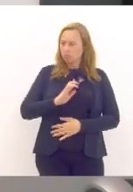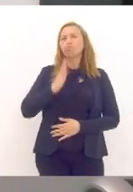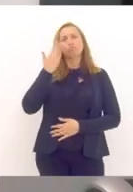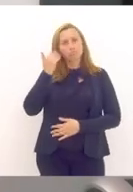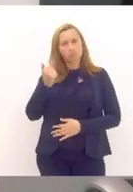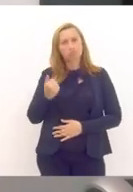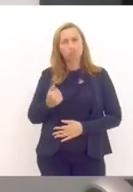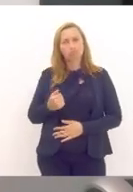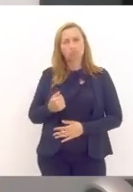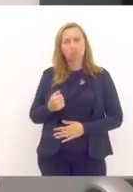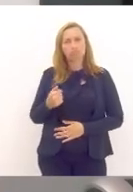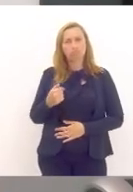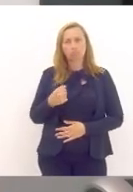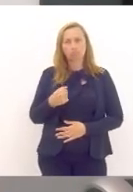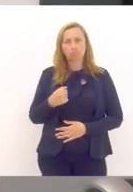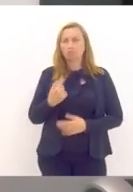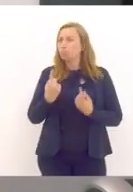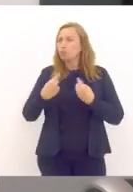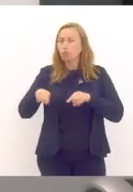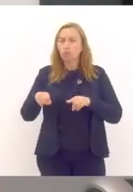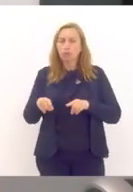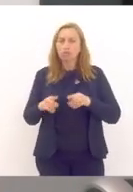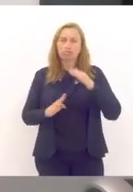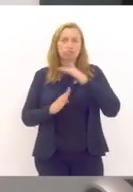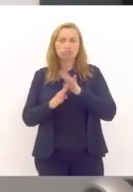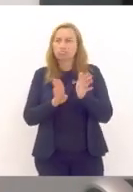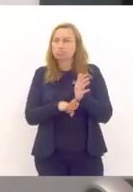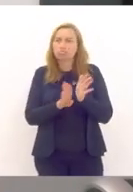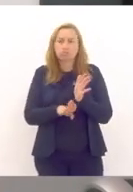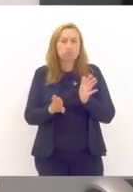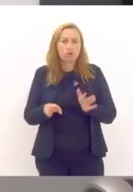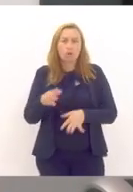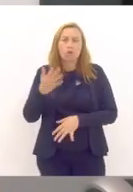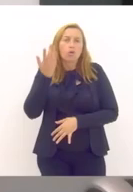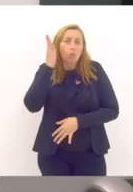sou radicalmente contra teto de gastos. Acho que é